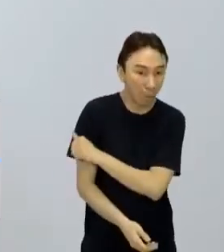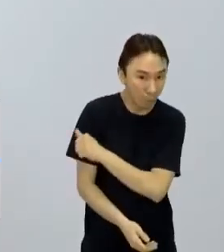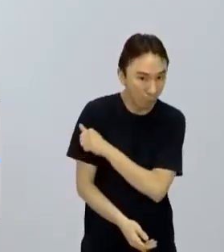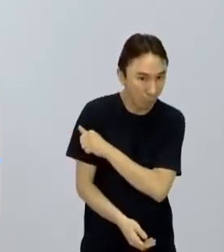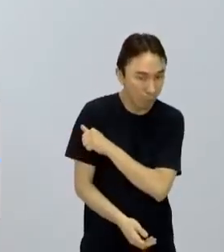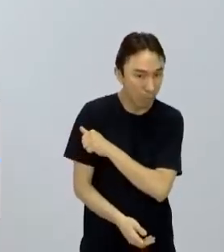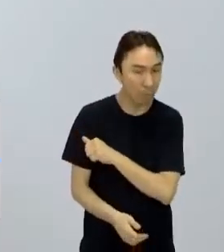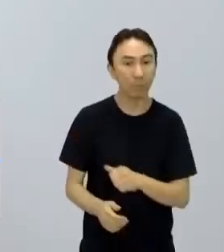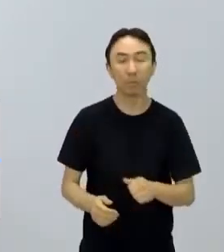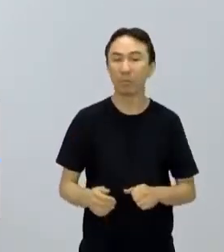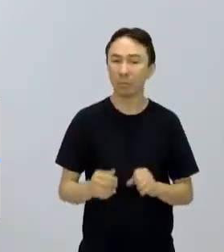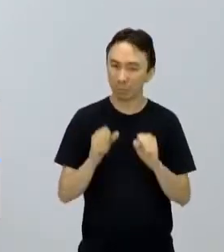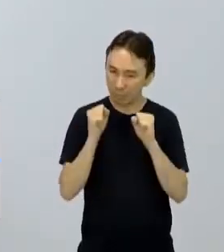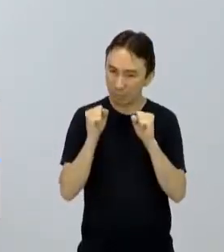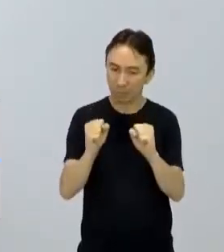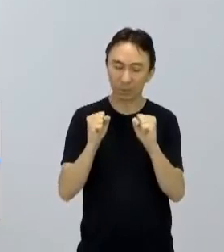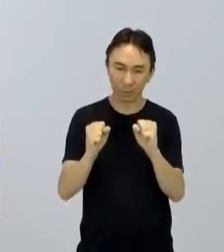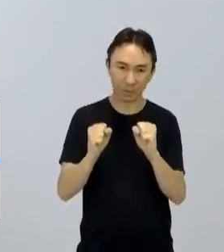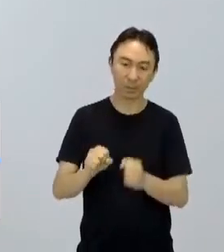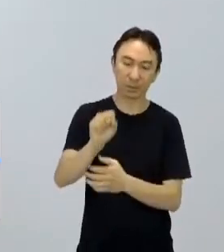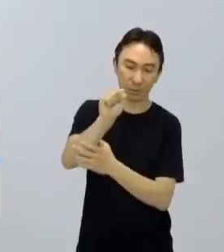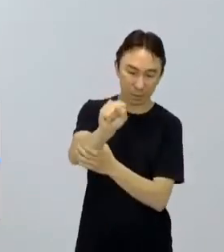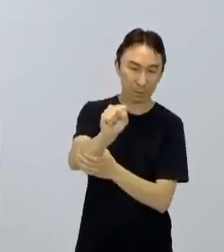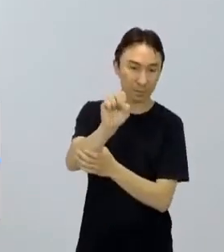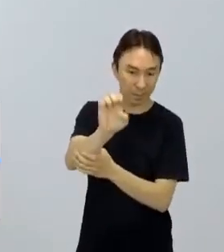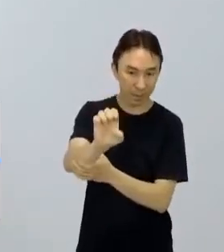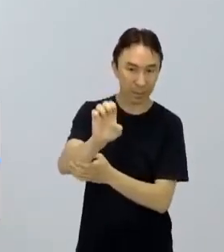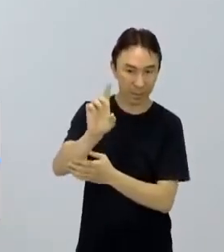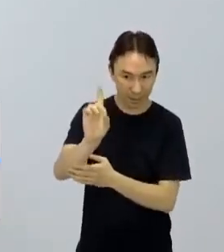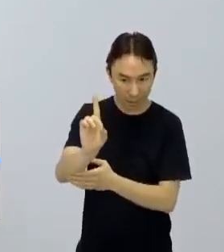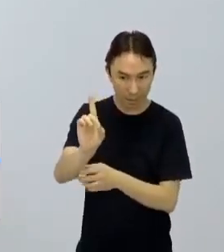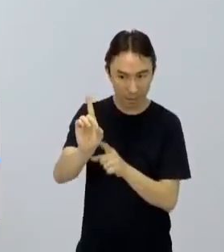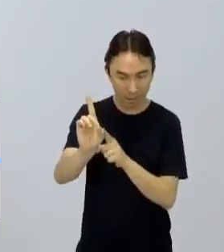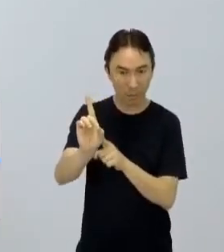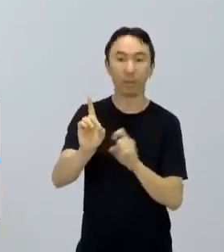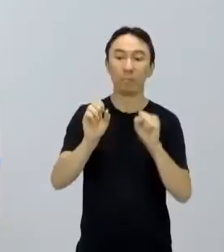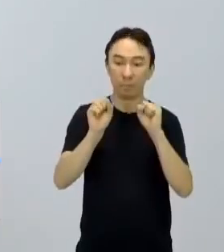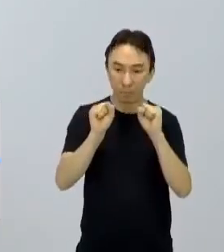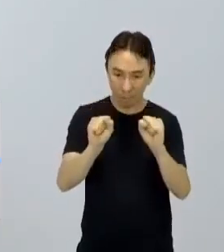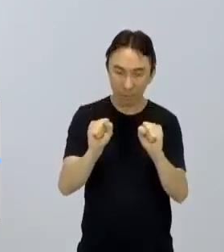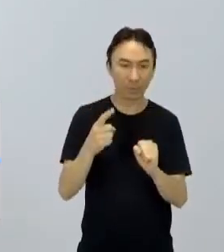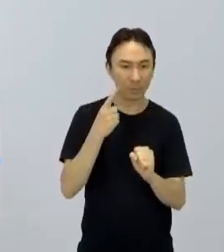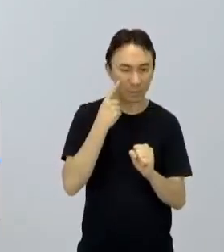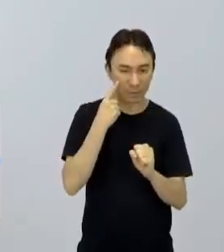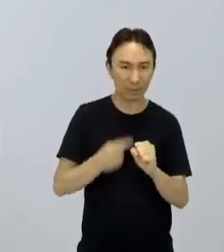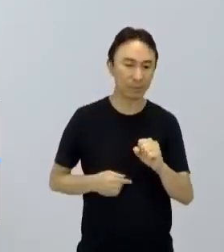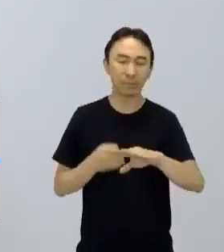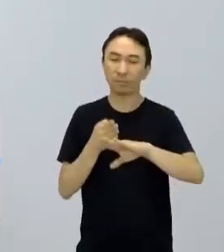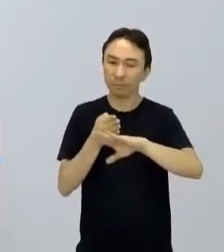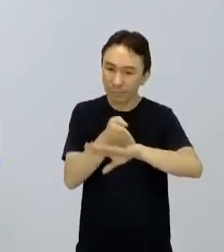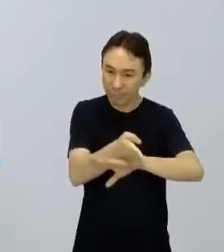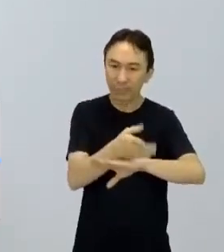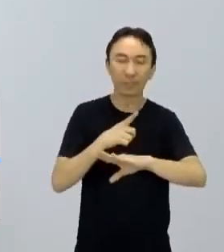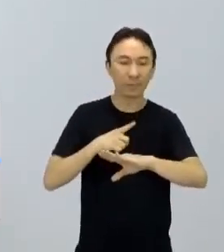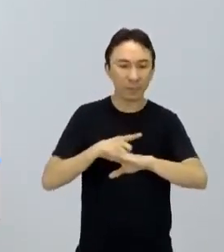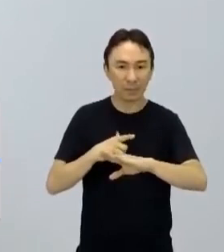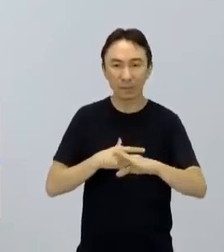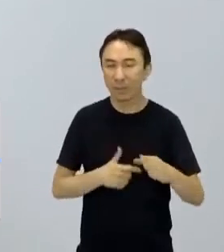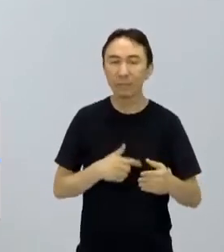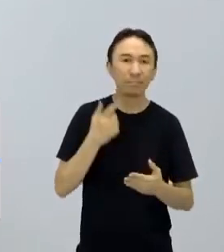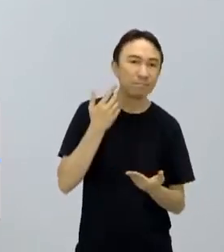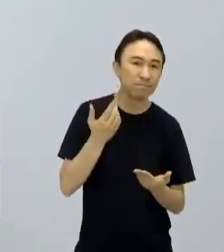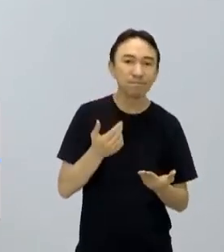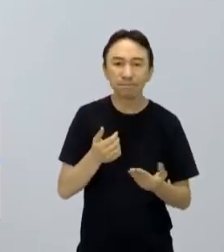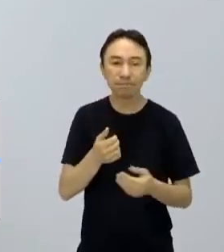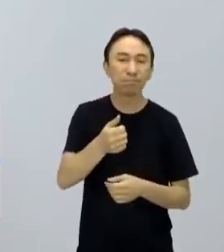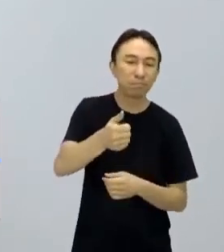pode entrar lá na Secretaria Escolar Digital, tá? E lá vai ter uma avaliaçãozinha lá na aba aluno, uma avaliação que é